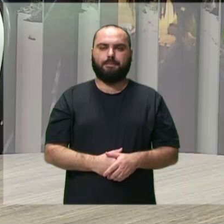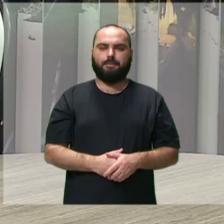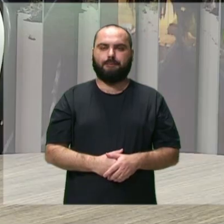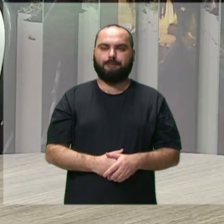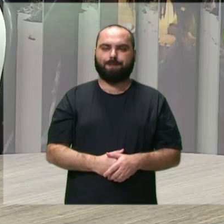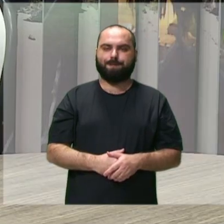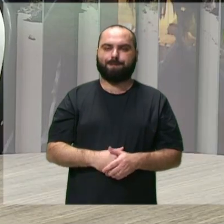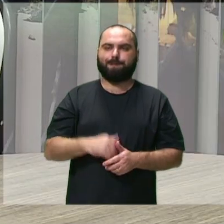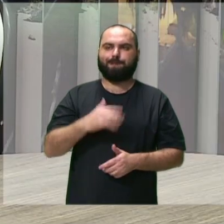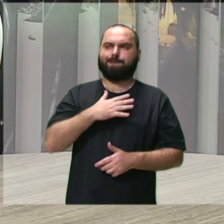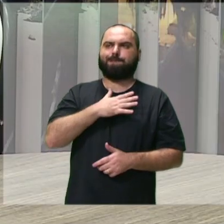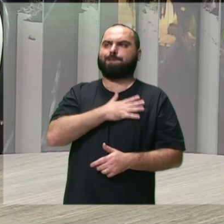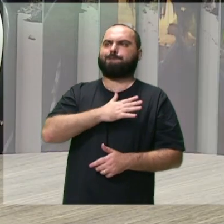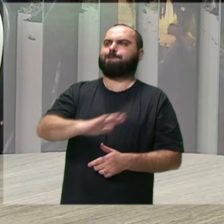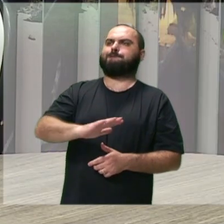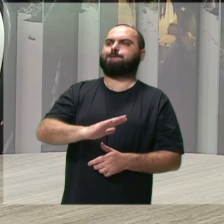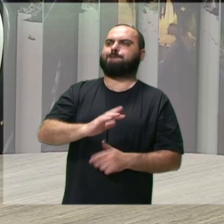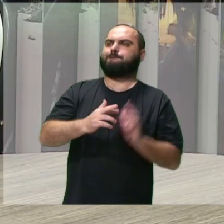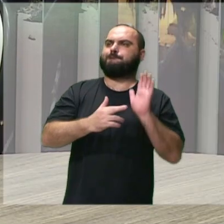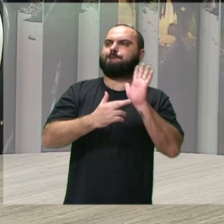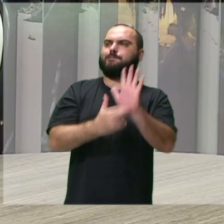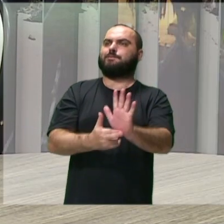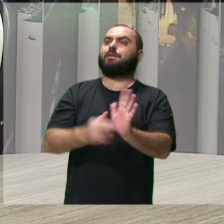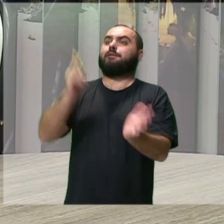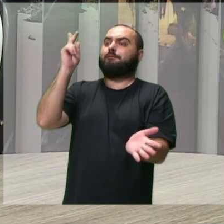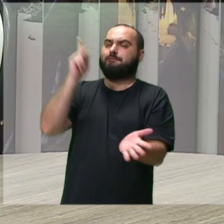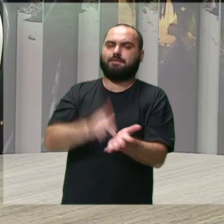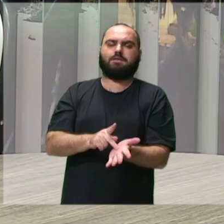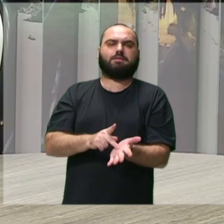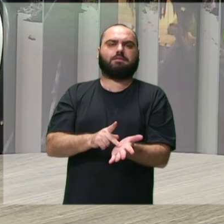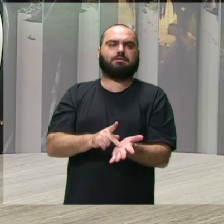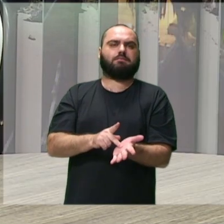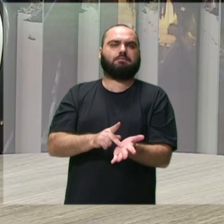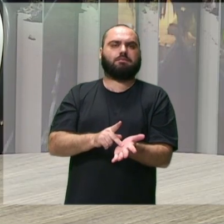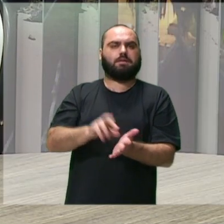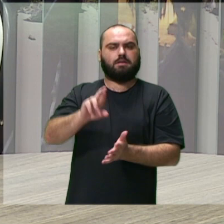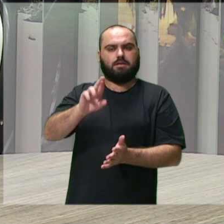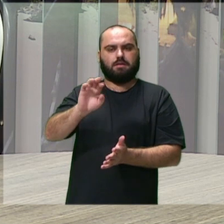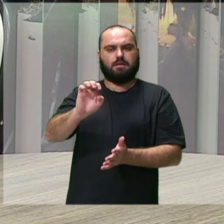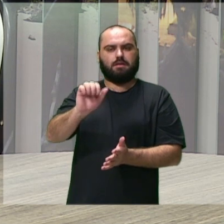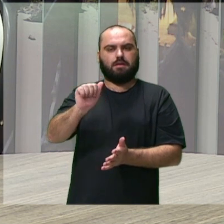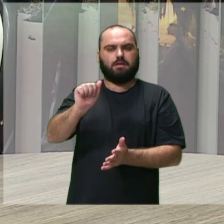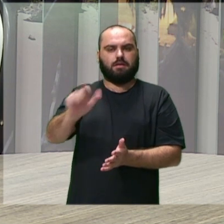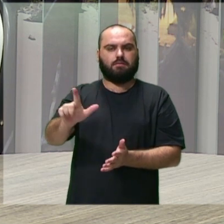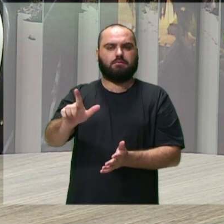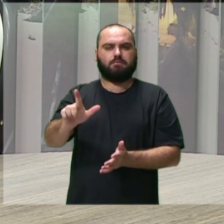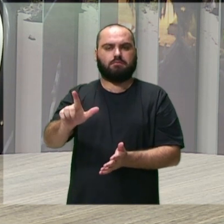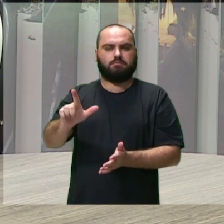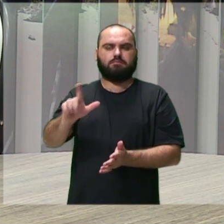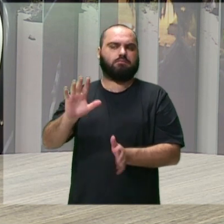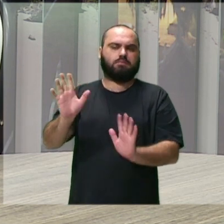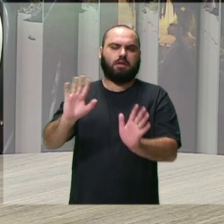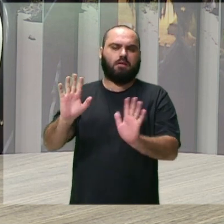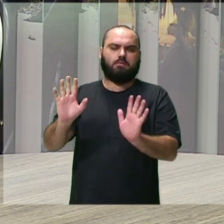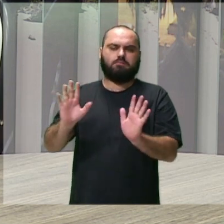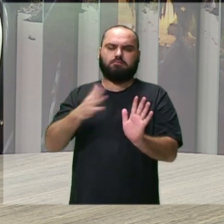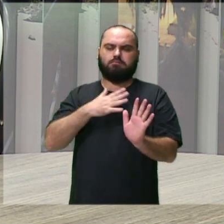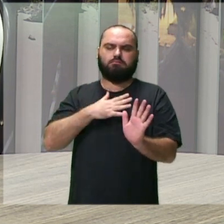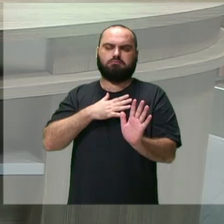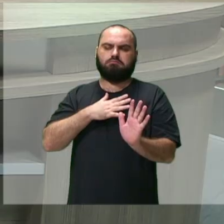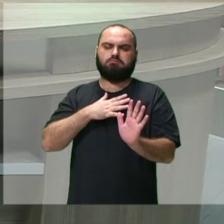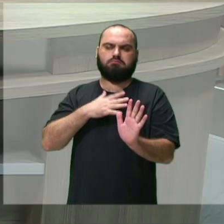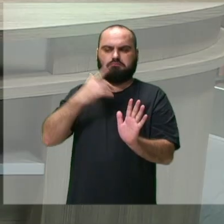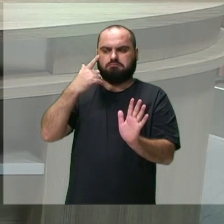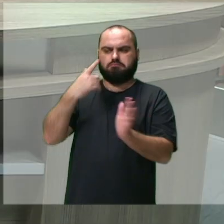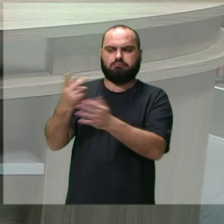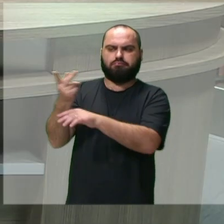uma representação realista. Nada contra, eu gosto. Minha filha trabalha muito bem o realismo. Eu busco outras